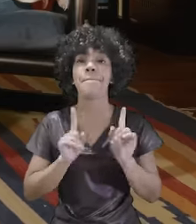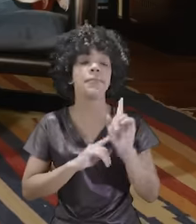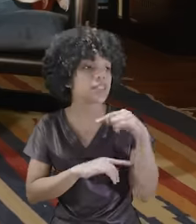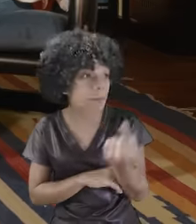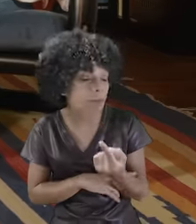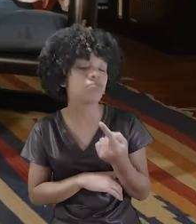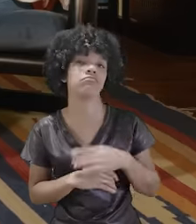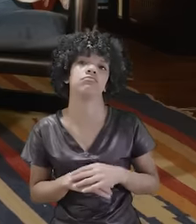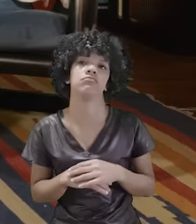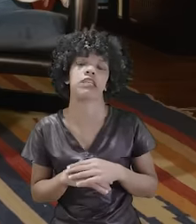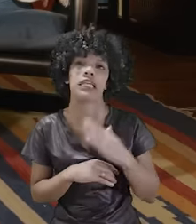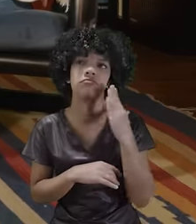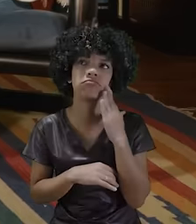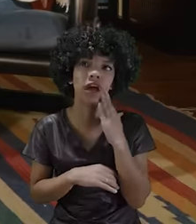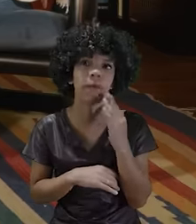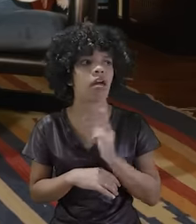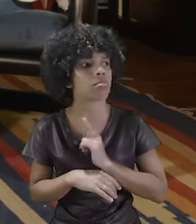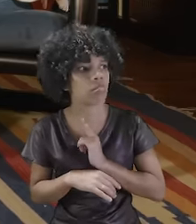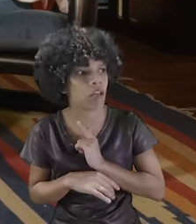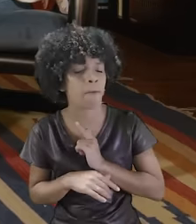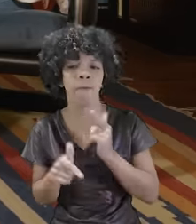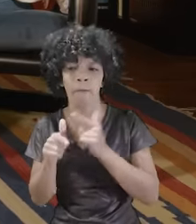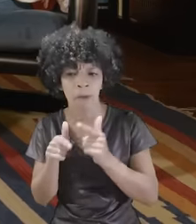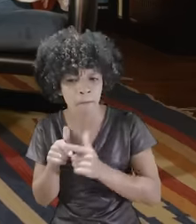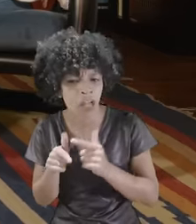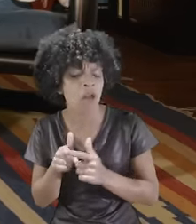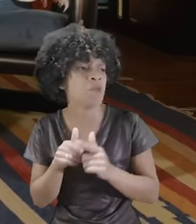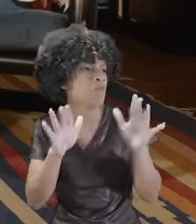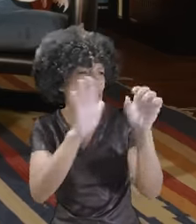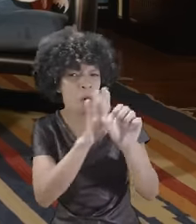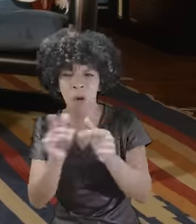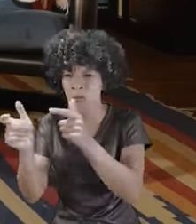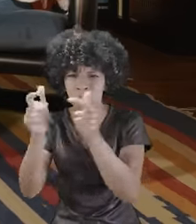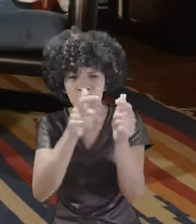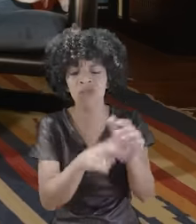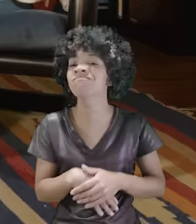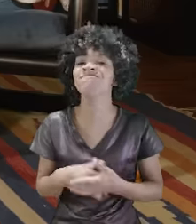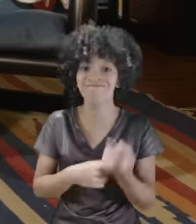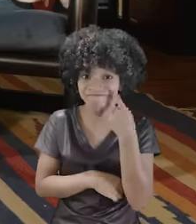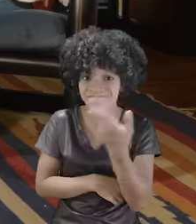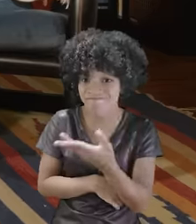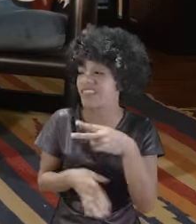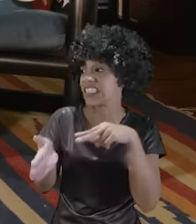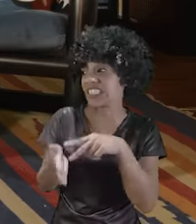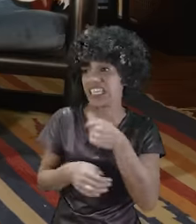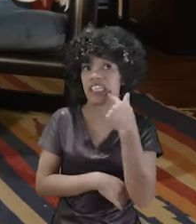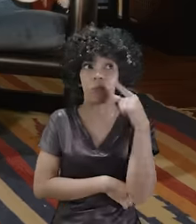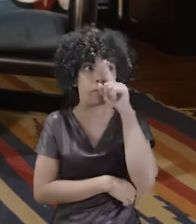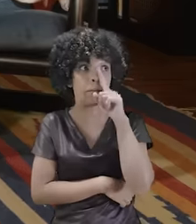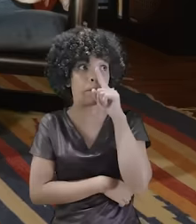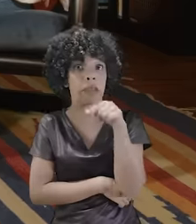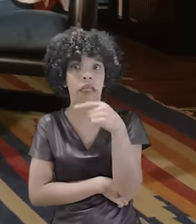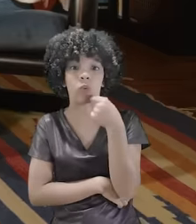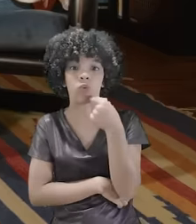depois a gente sabe que tem muitos alto muito problemas aqui muito roubo você vê que o pessoal da Síria falou para o celular